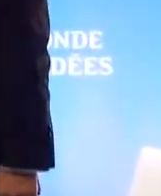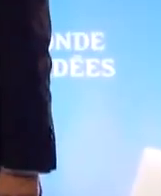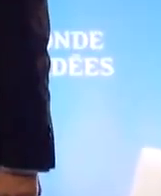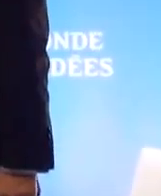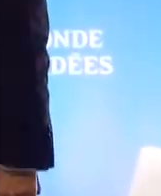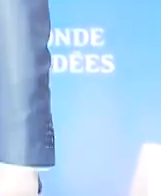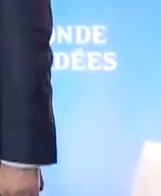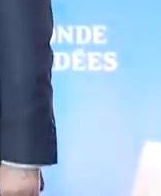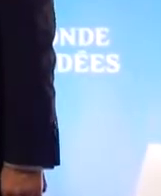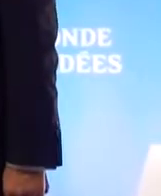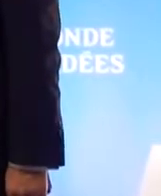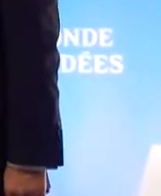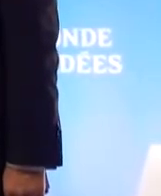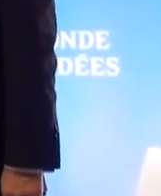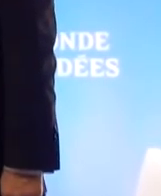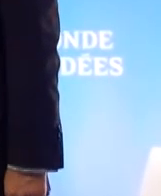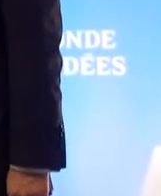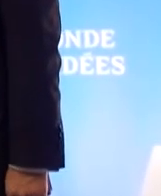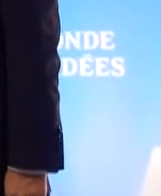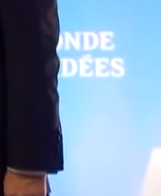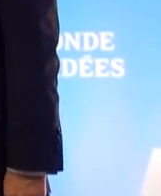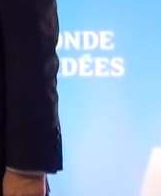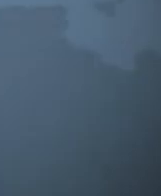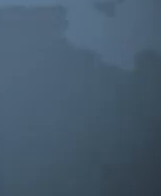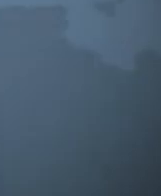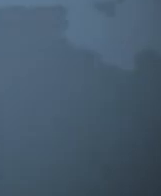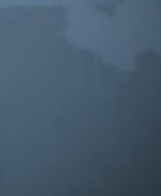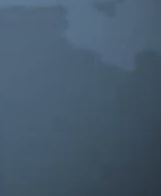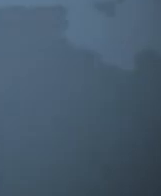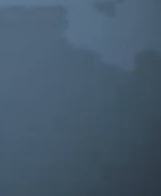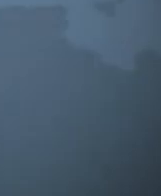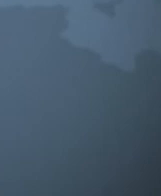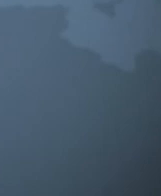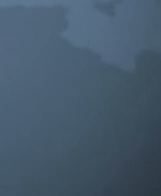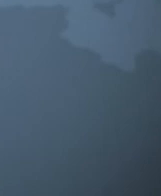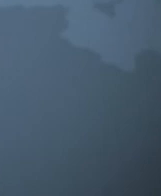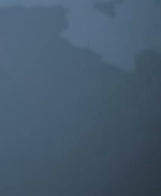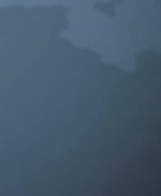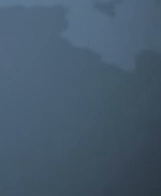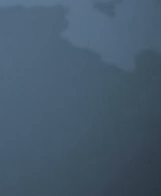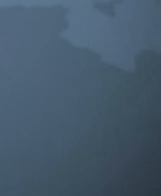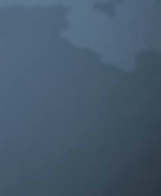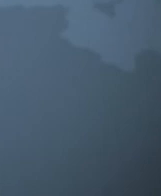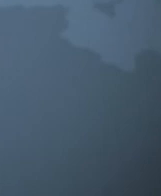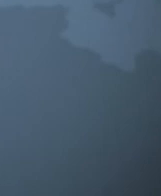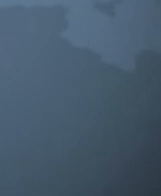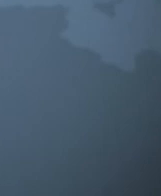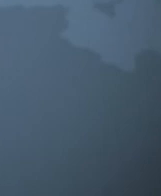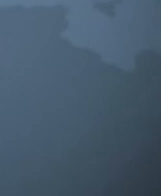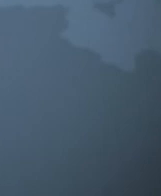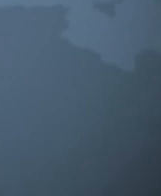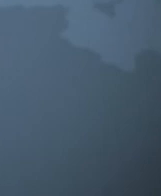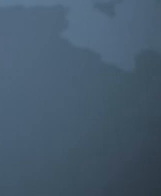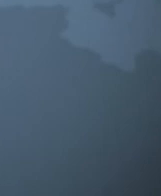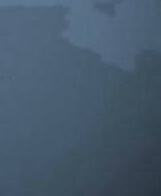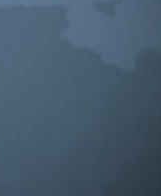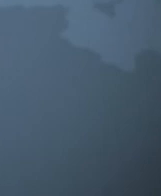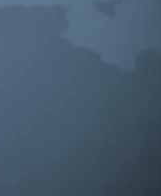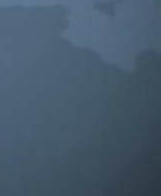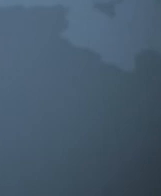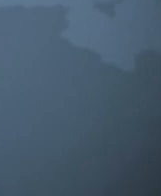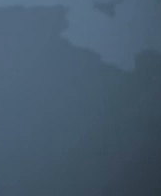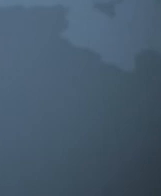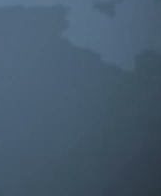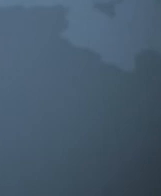com o primeiro-ministro da Turquia, Recep Erdogan. Ficou acertada para dezembro uma nova rodada de negociações,